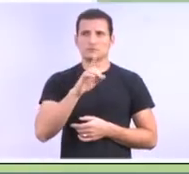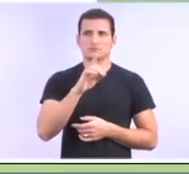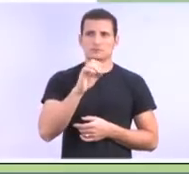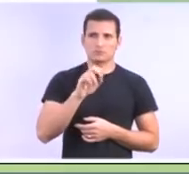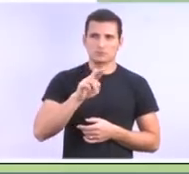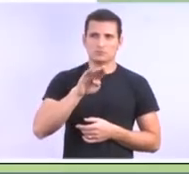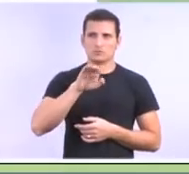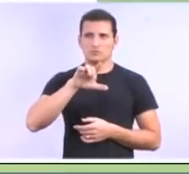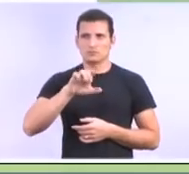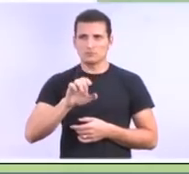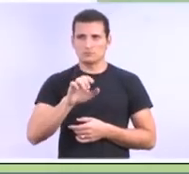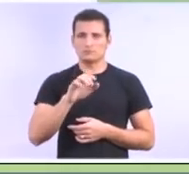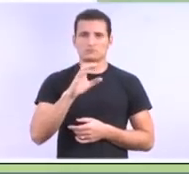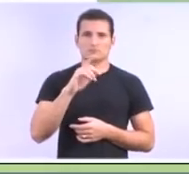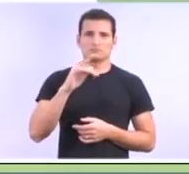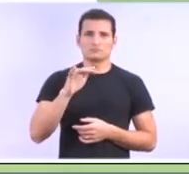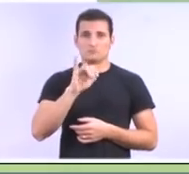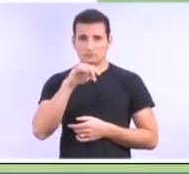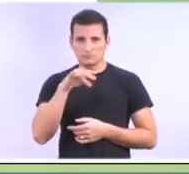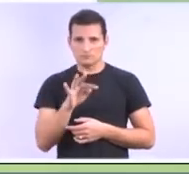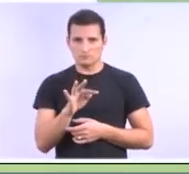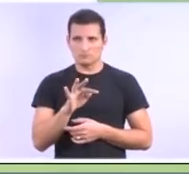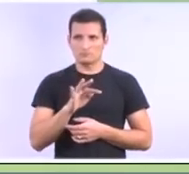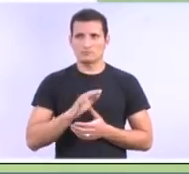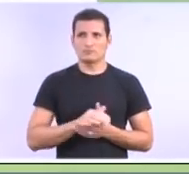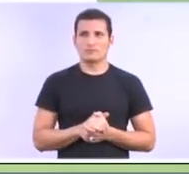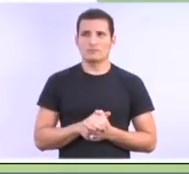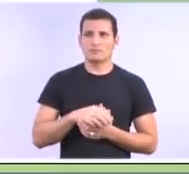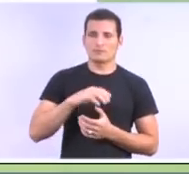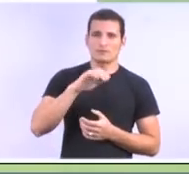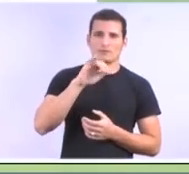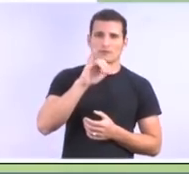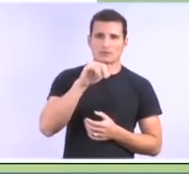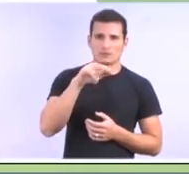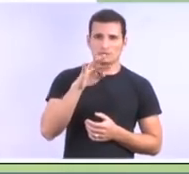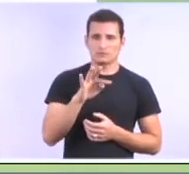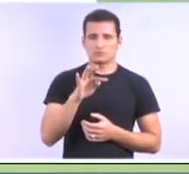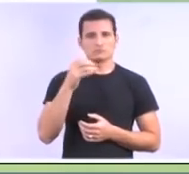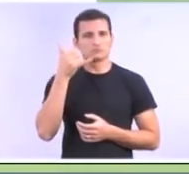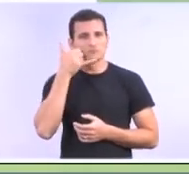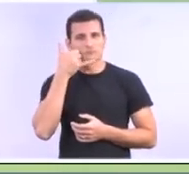double, o CPF eu coloquei como inteiro, telefone como inteiro.